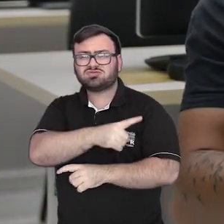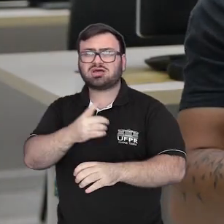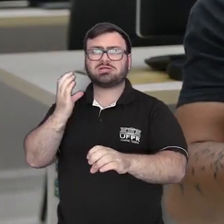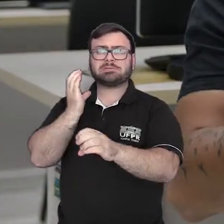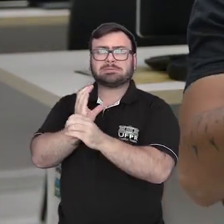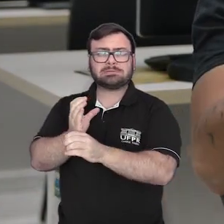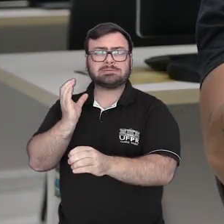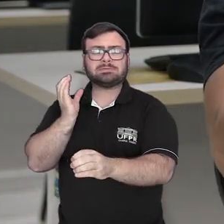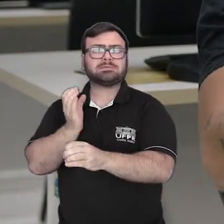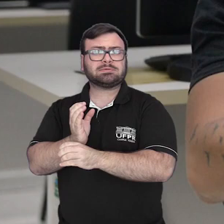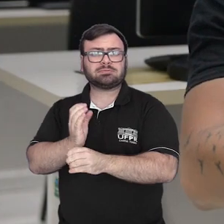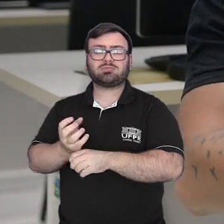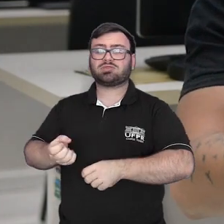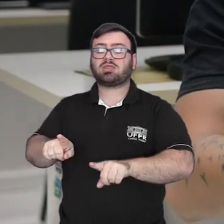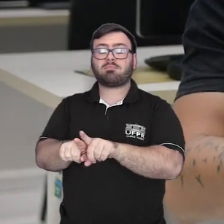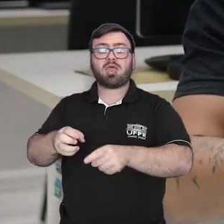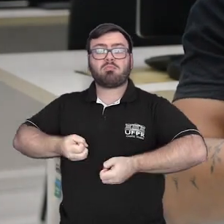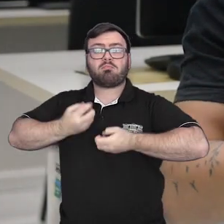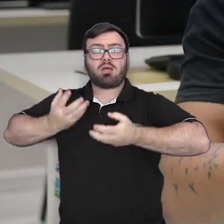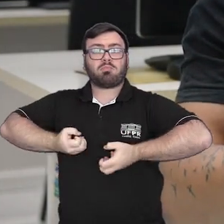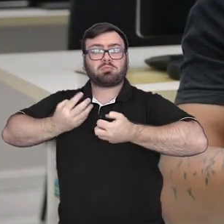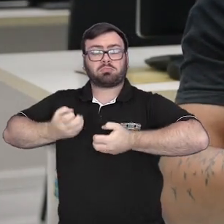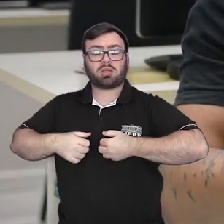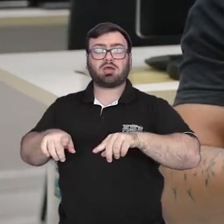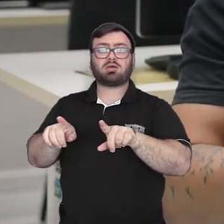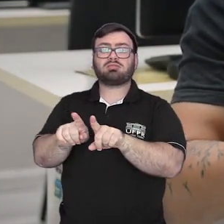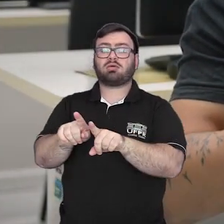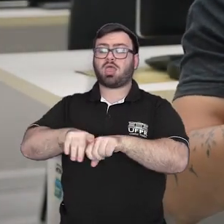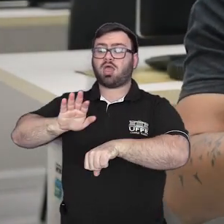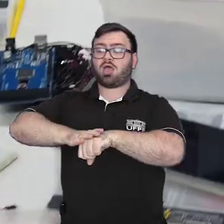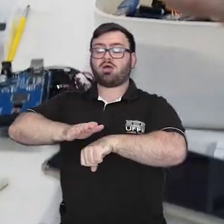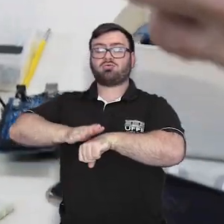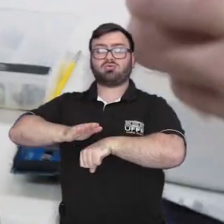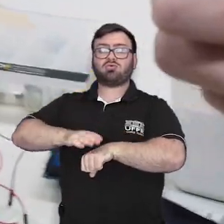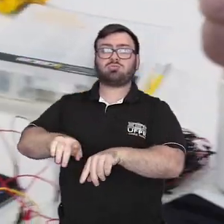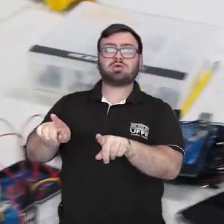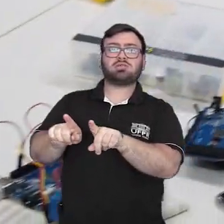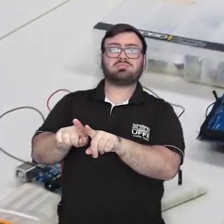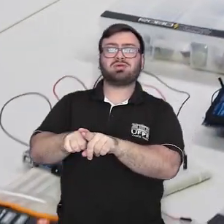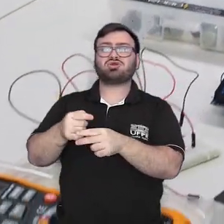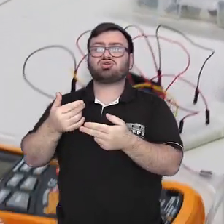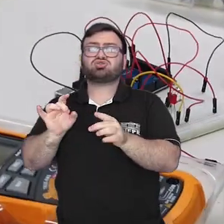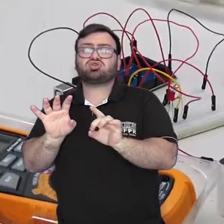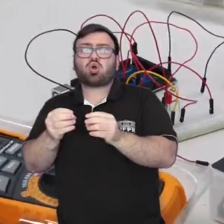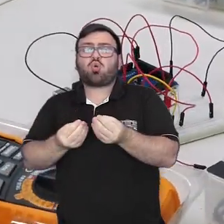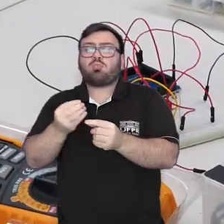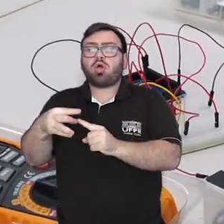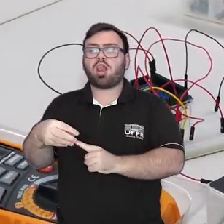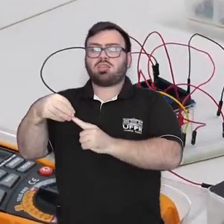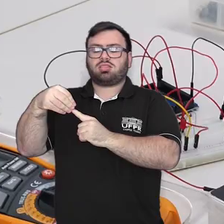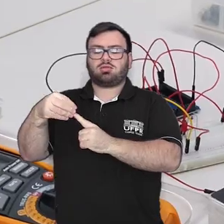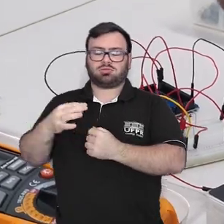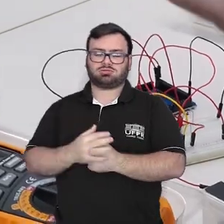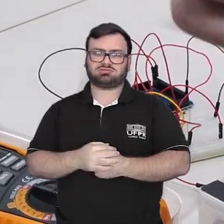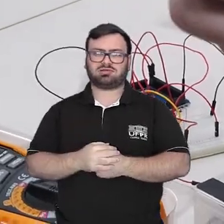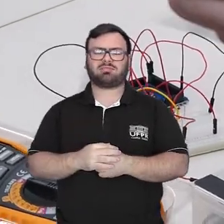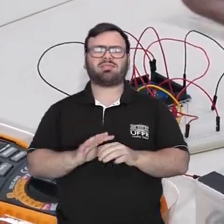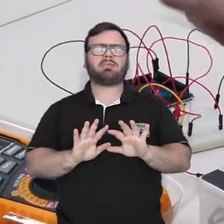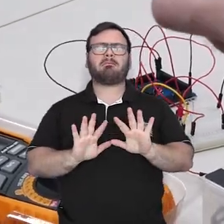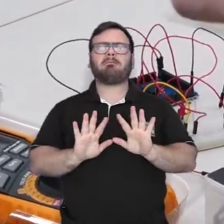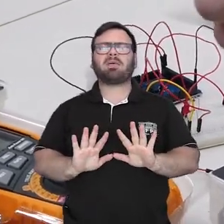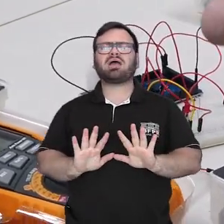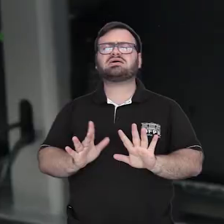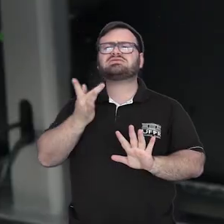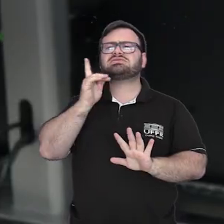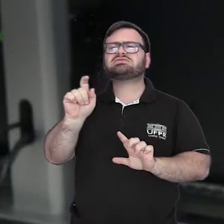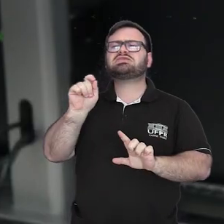de oratória, autonomia ou até mesmo de como de liderar, uma questão de liderança mesmo. Tá, mas